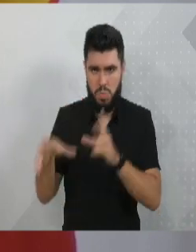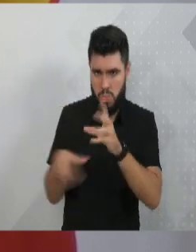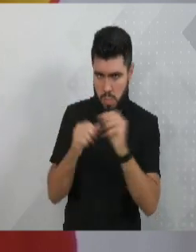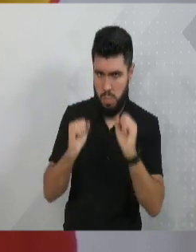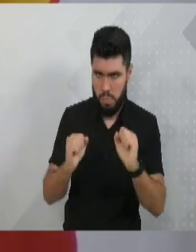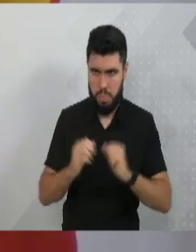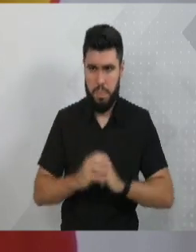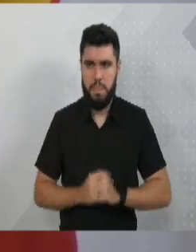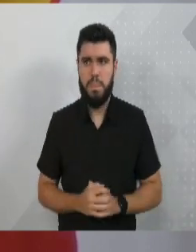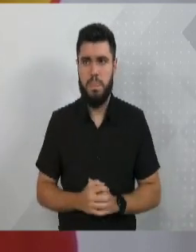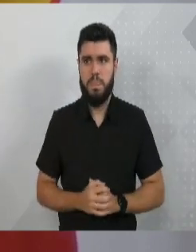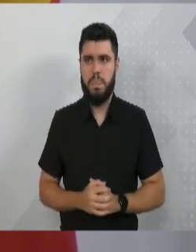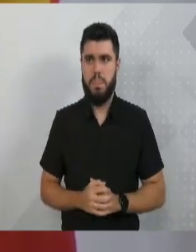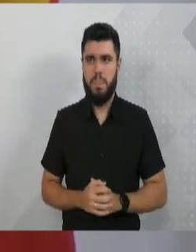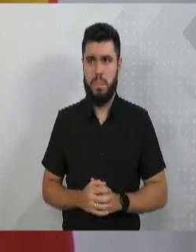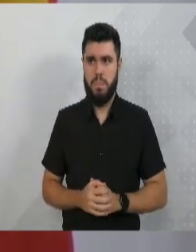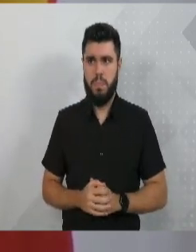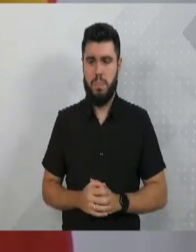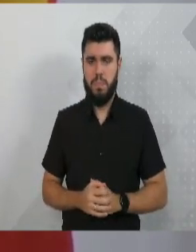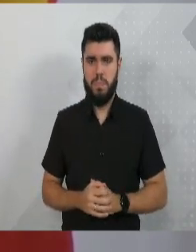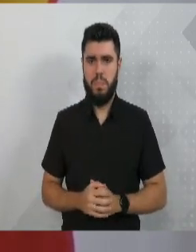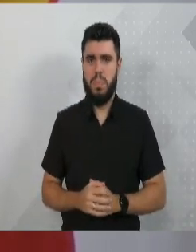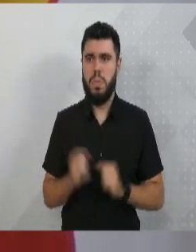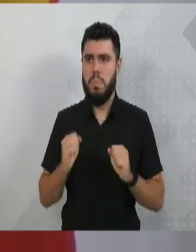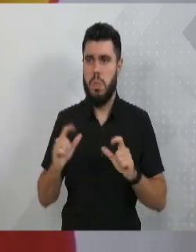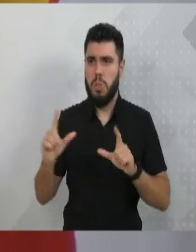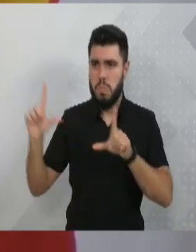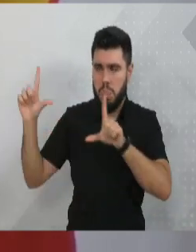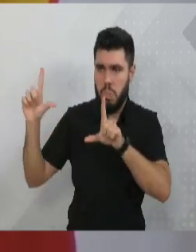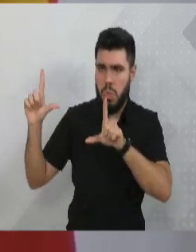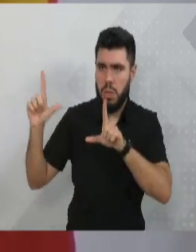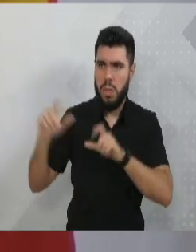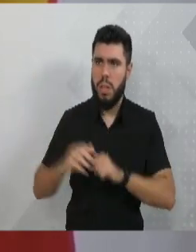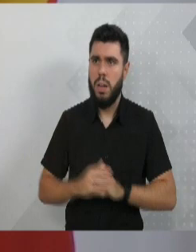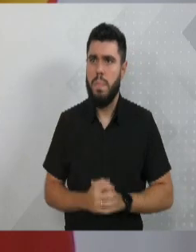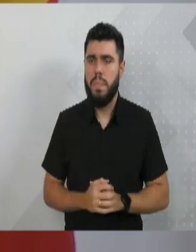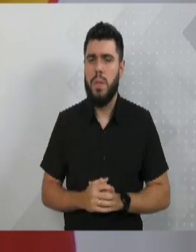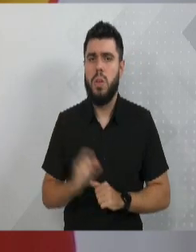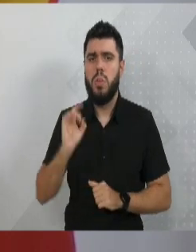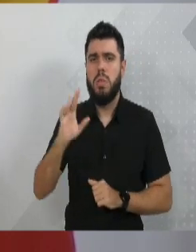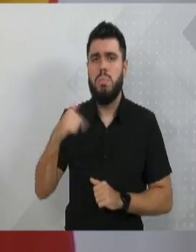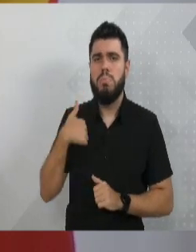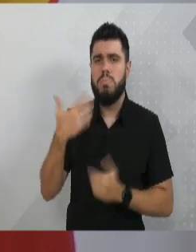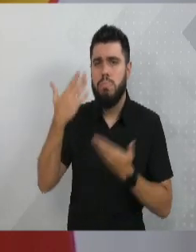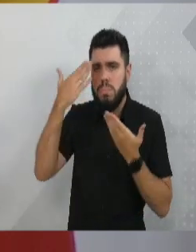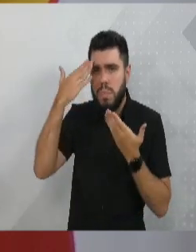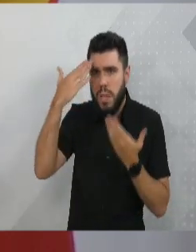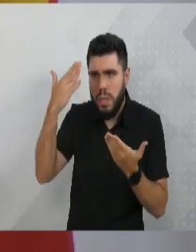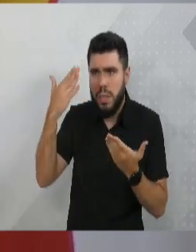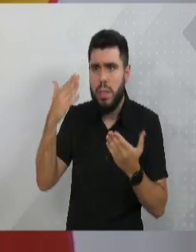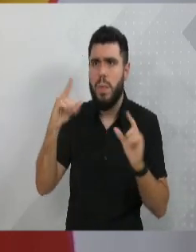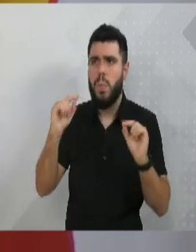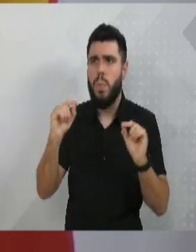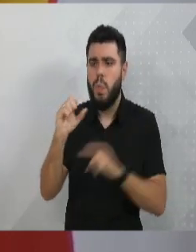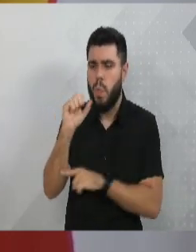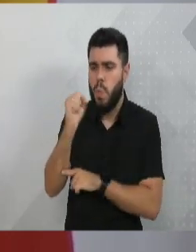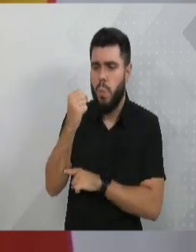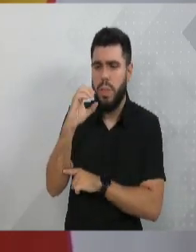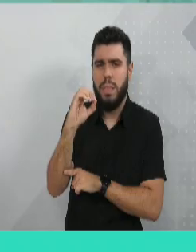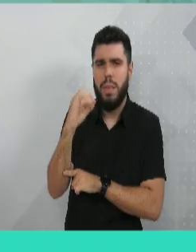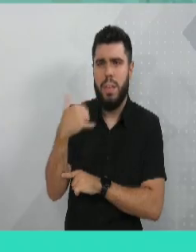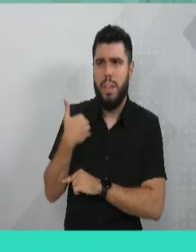então aí ó ali Pode mostrar ali agora eu vou tirar um chapéu para um cidadão tá de 80